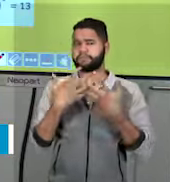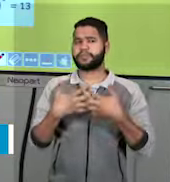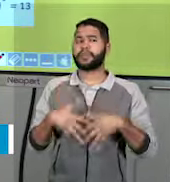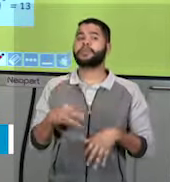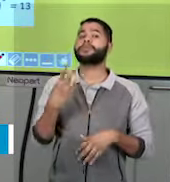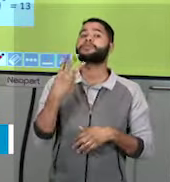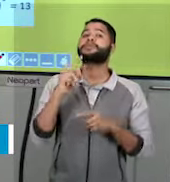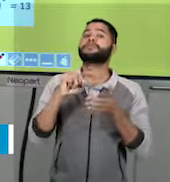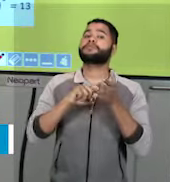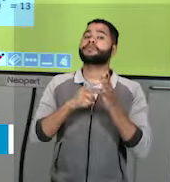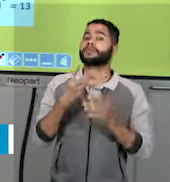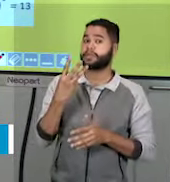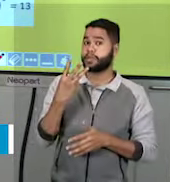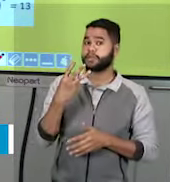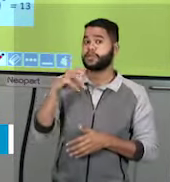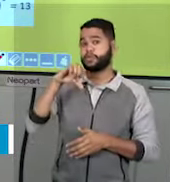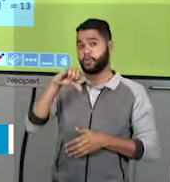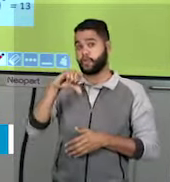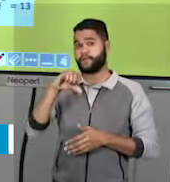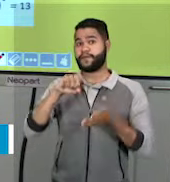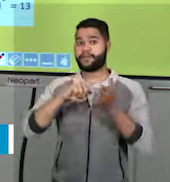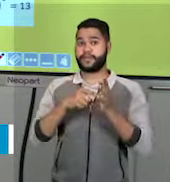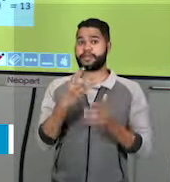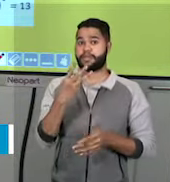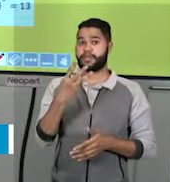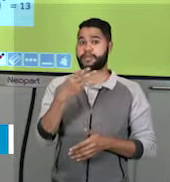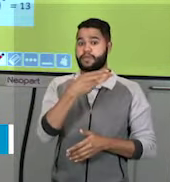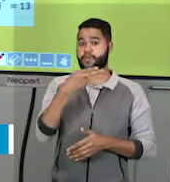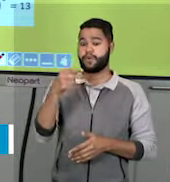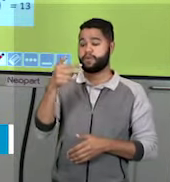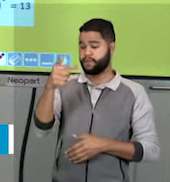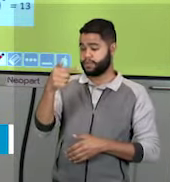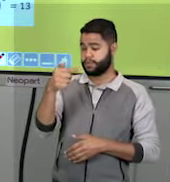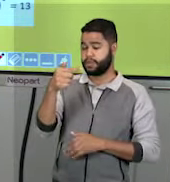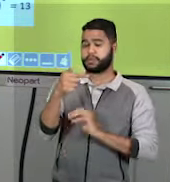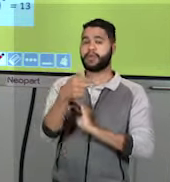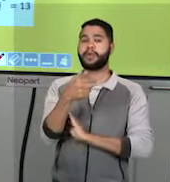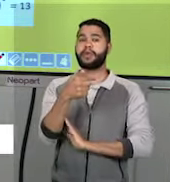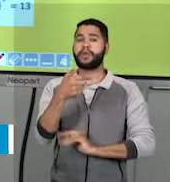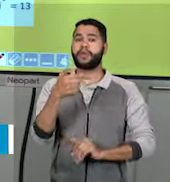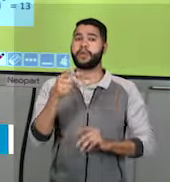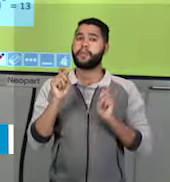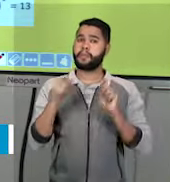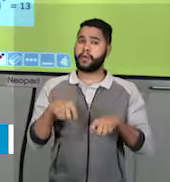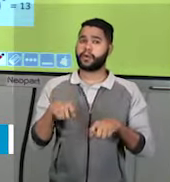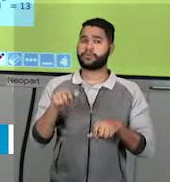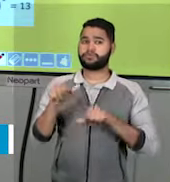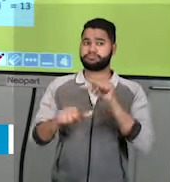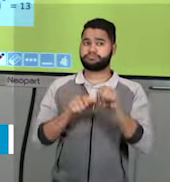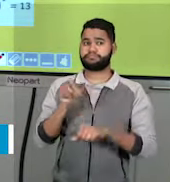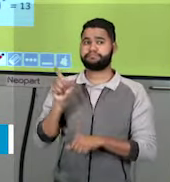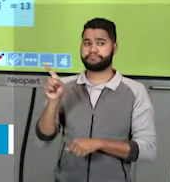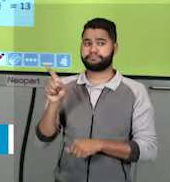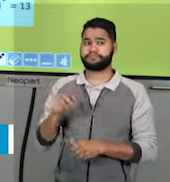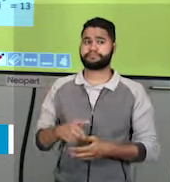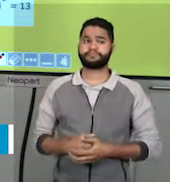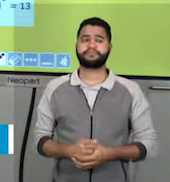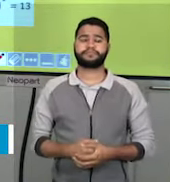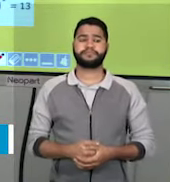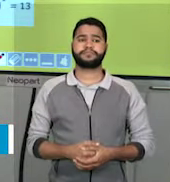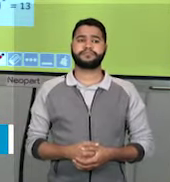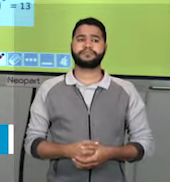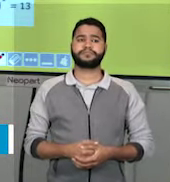vezes 3, 9 vezes 3, 27. Então eu posso reescrever assim, ok? Certinho? Então, reescrevi